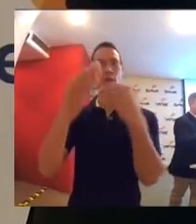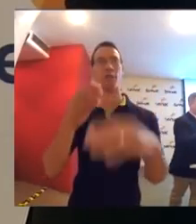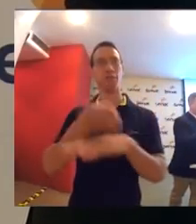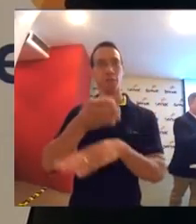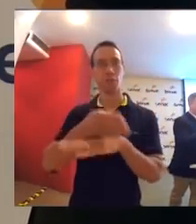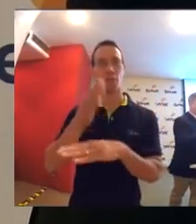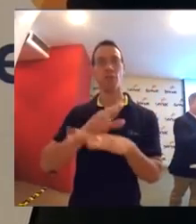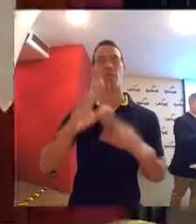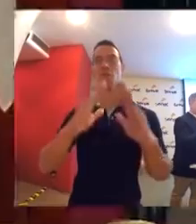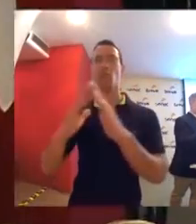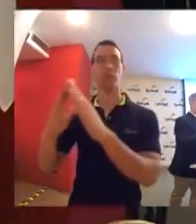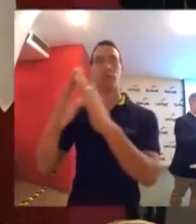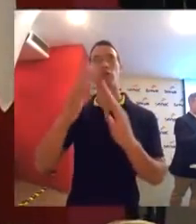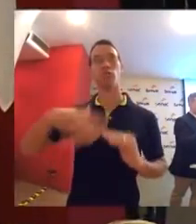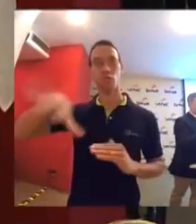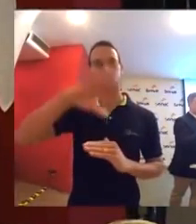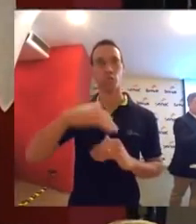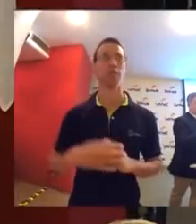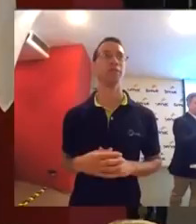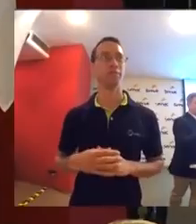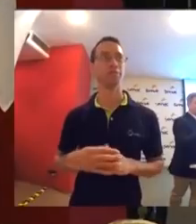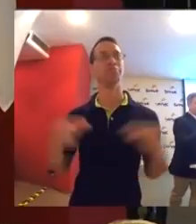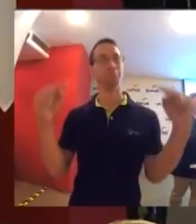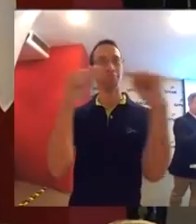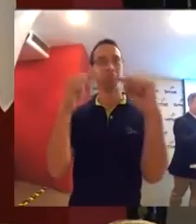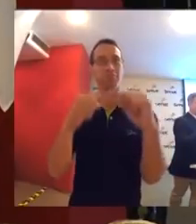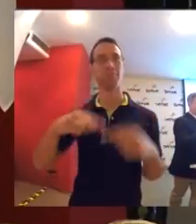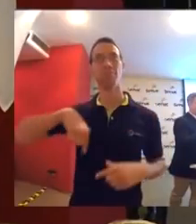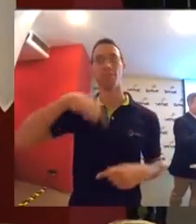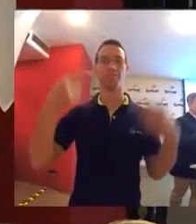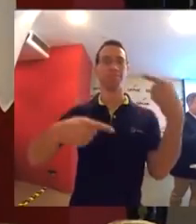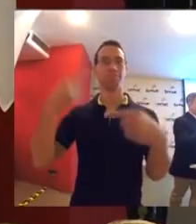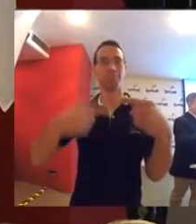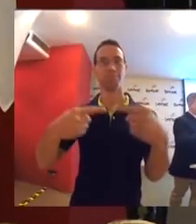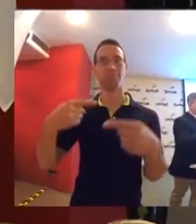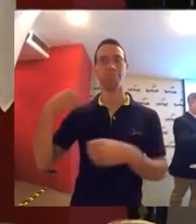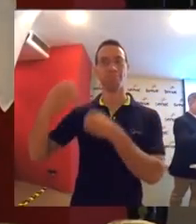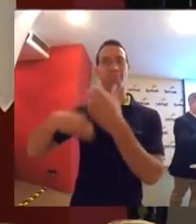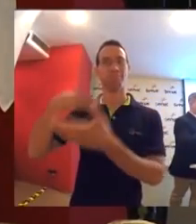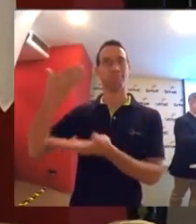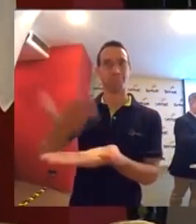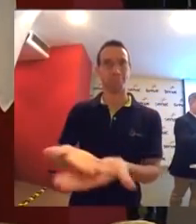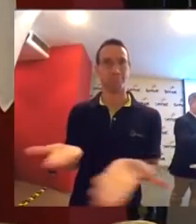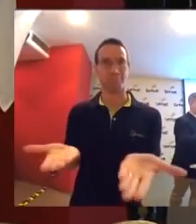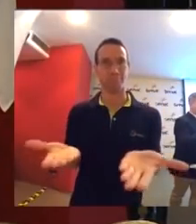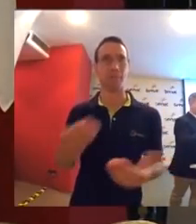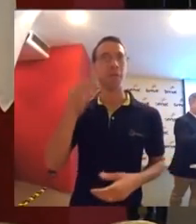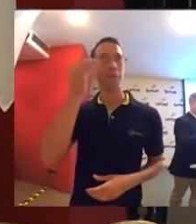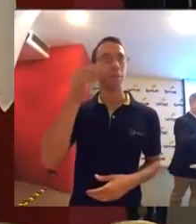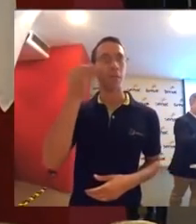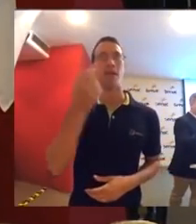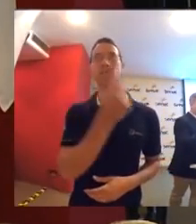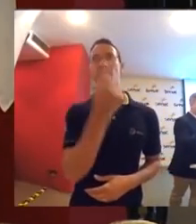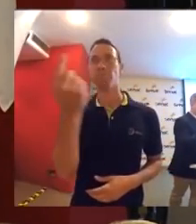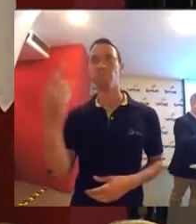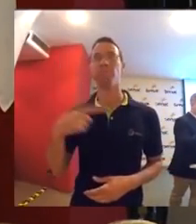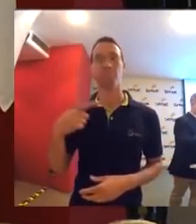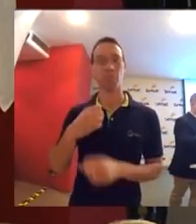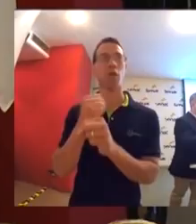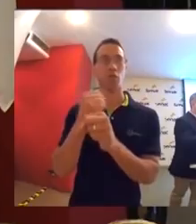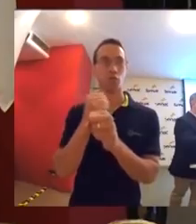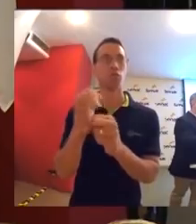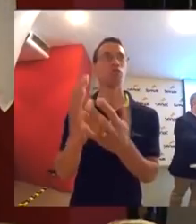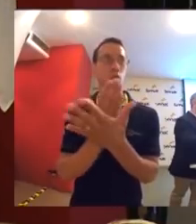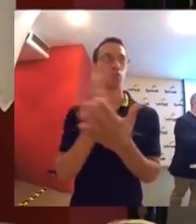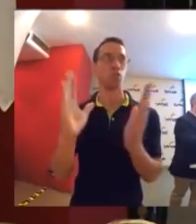comunidade, tem uma conexão com o que estamos discutindo nos últimos tempos já, né? Assim, e algumas experiências em algumas unidades já há alguns anos, inclusive, né?